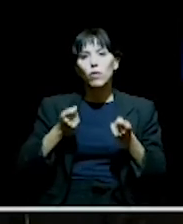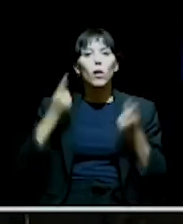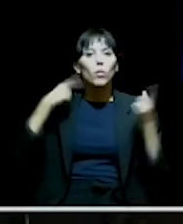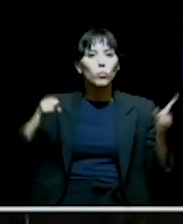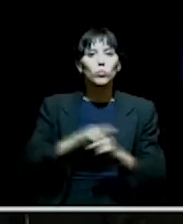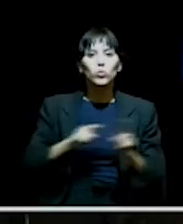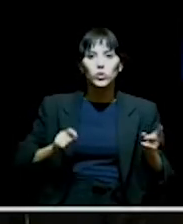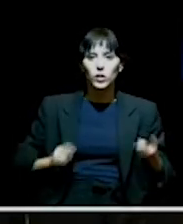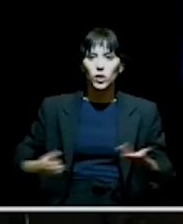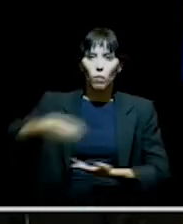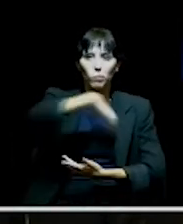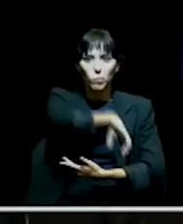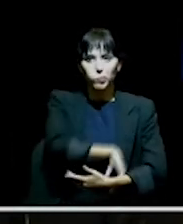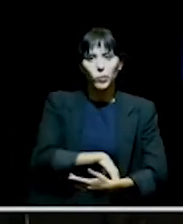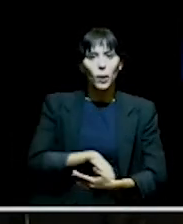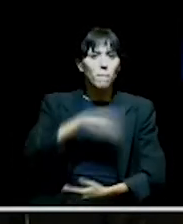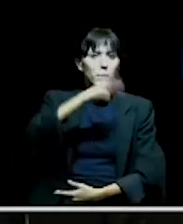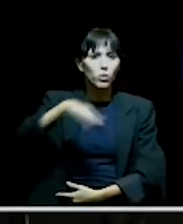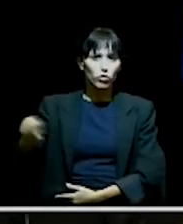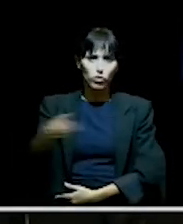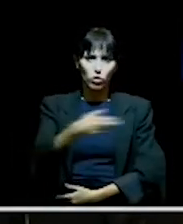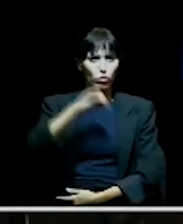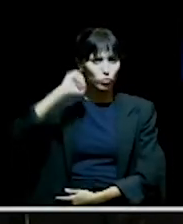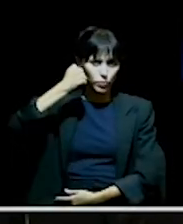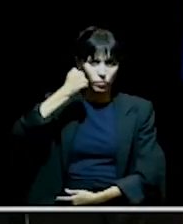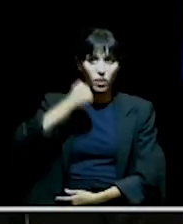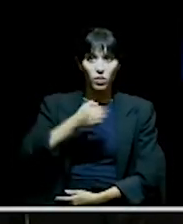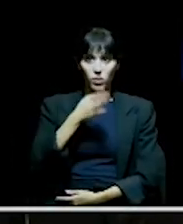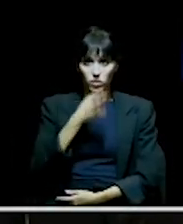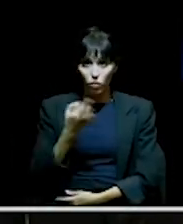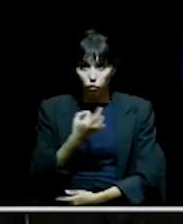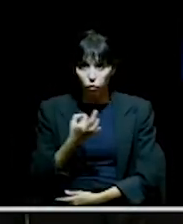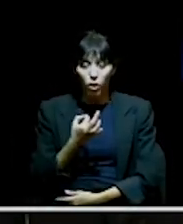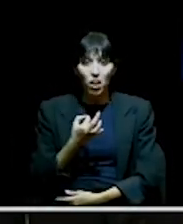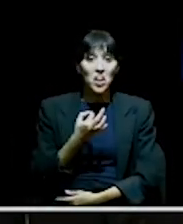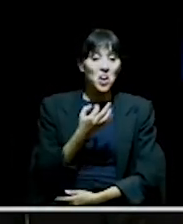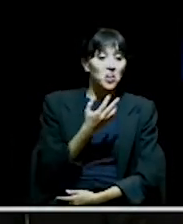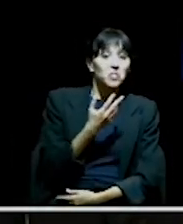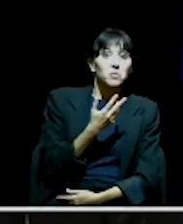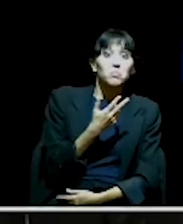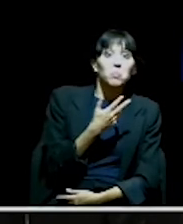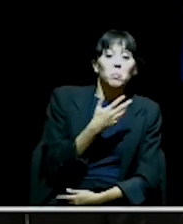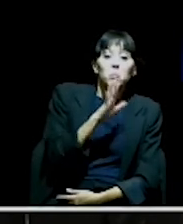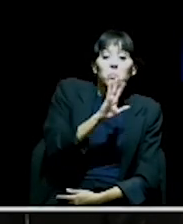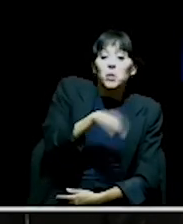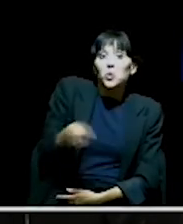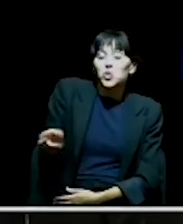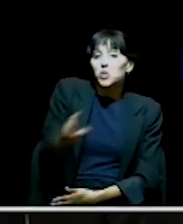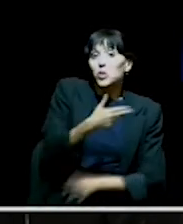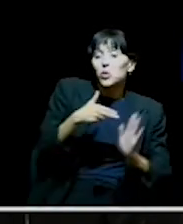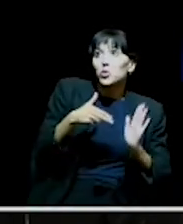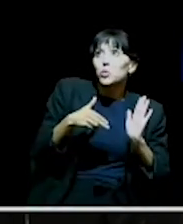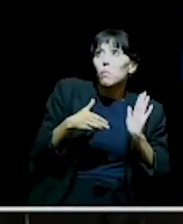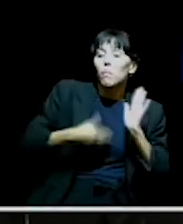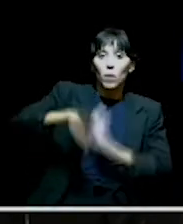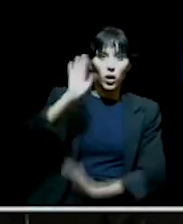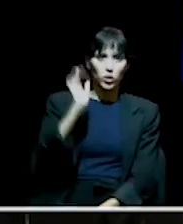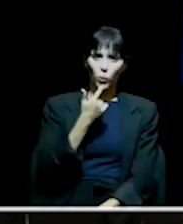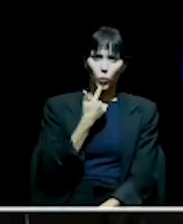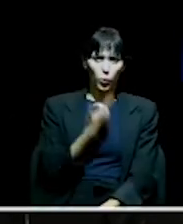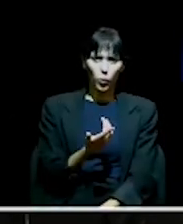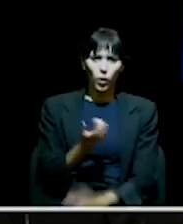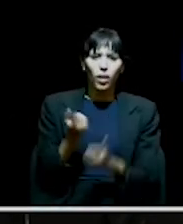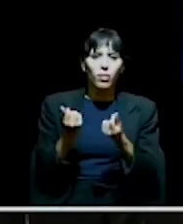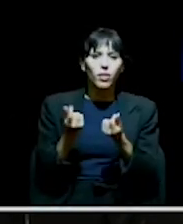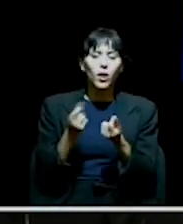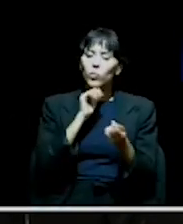de euros de receita municipal? Só com isto estamos a falar de mais de uma dezena ou mais de milhões de euros. Tanto que Lisboa podia fazer